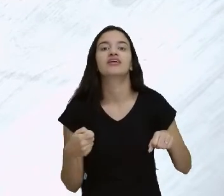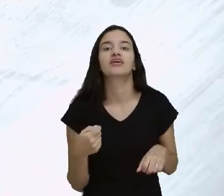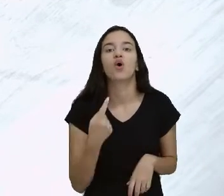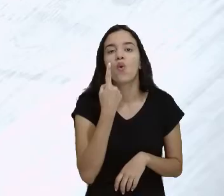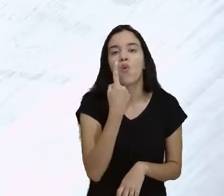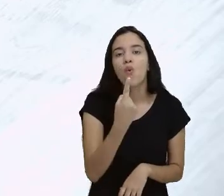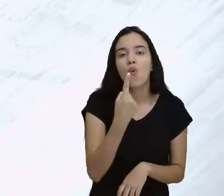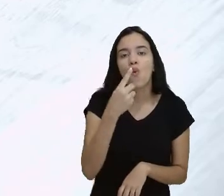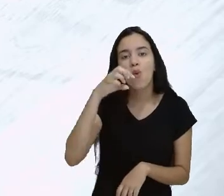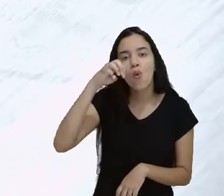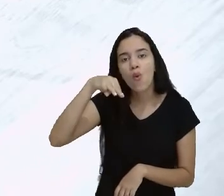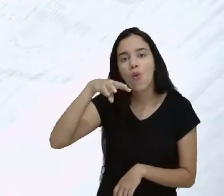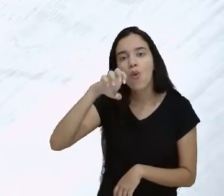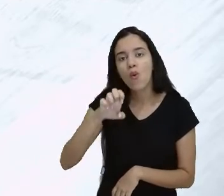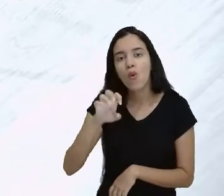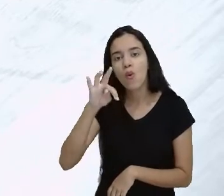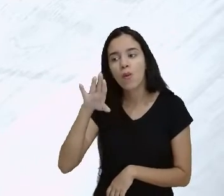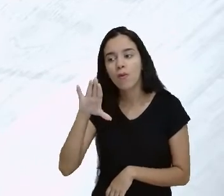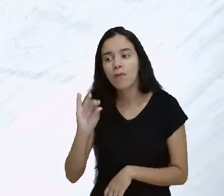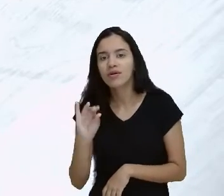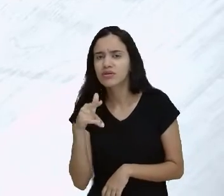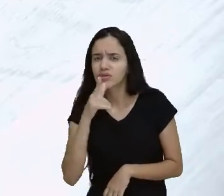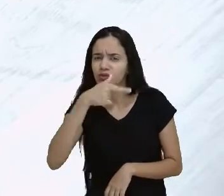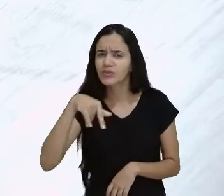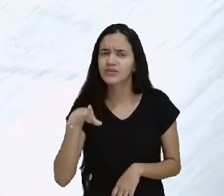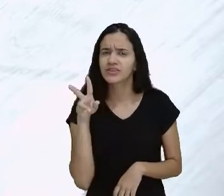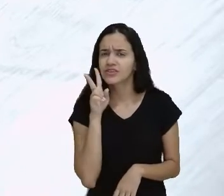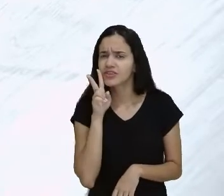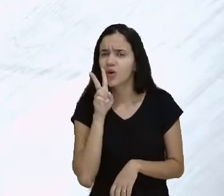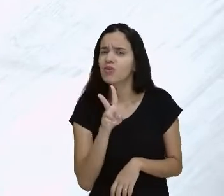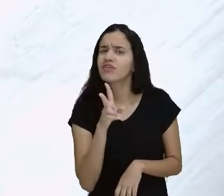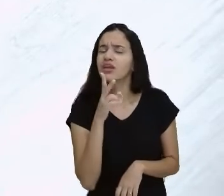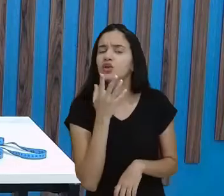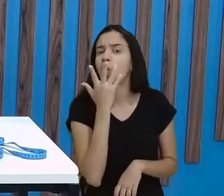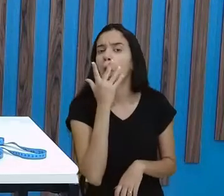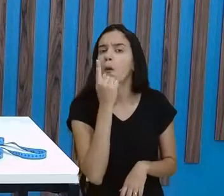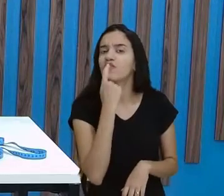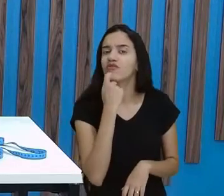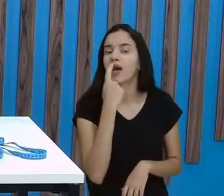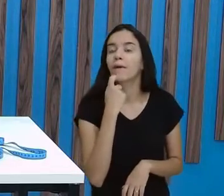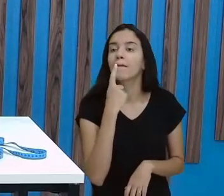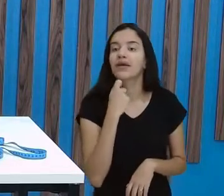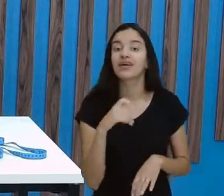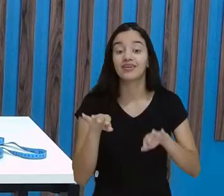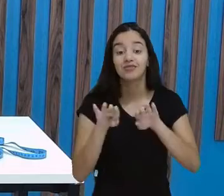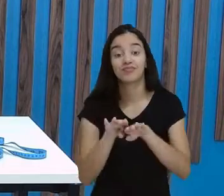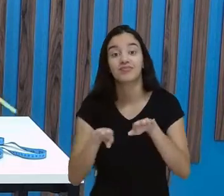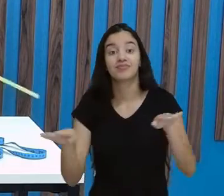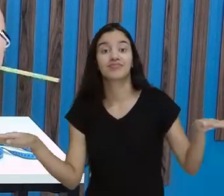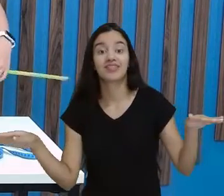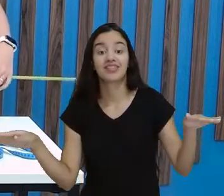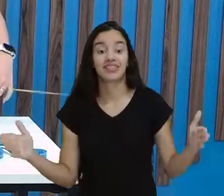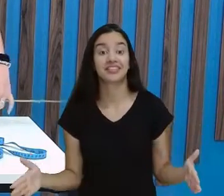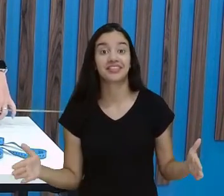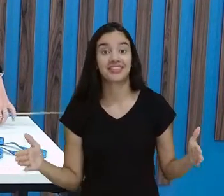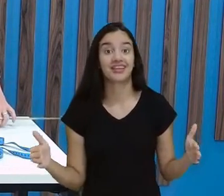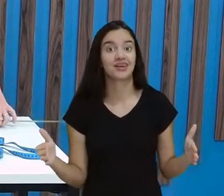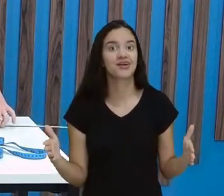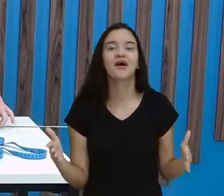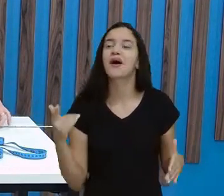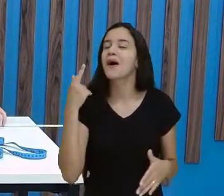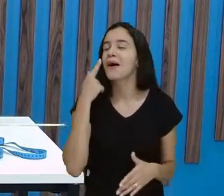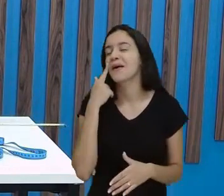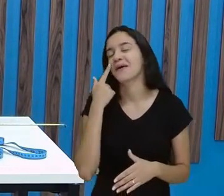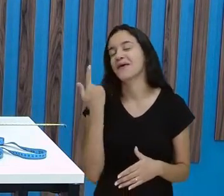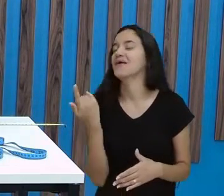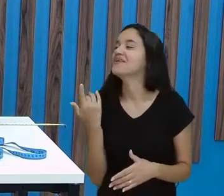exatamente 1 metro. Estão vendo aqui de vermelho? 1 metro. Então, é o tamanho desta mesa. Olha aí,